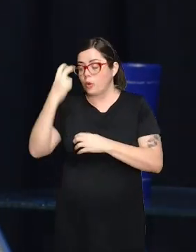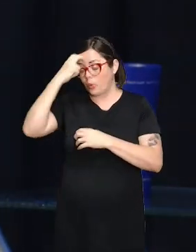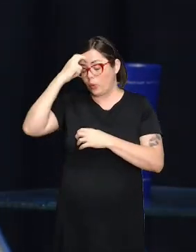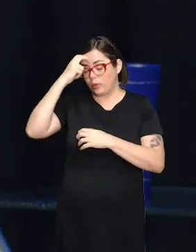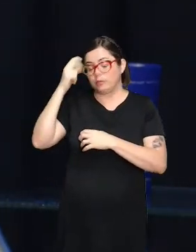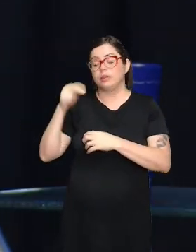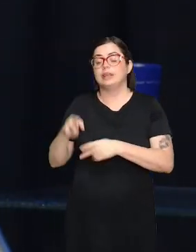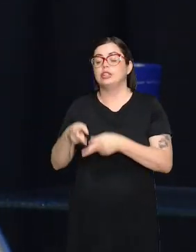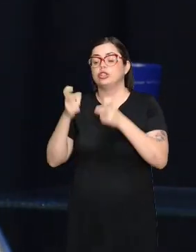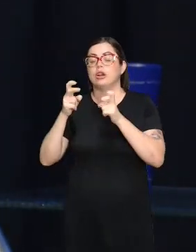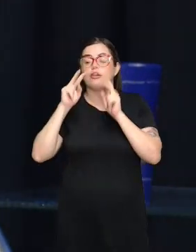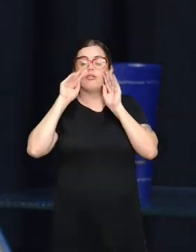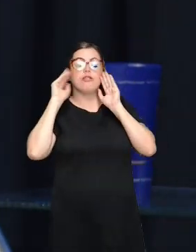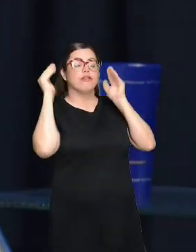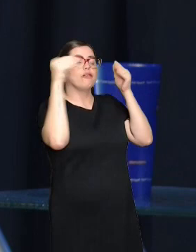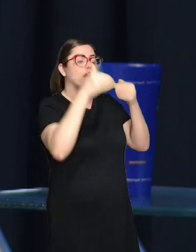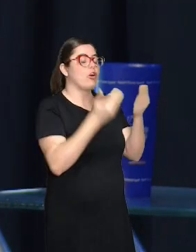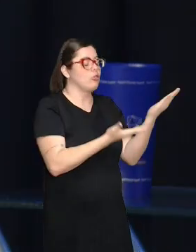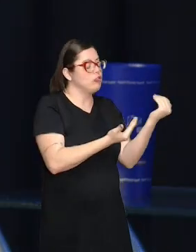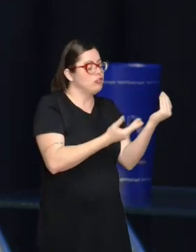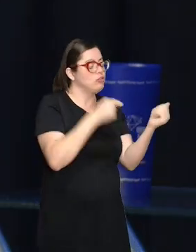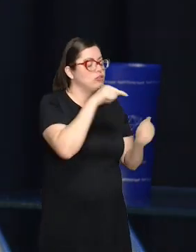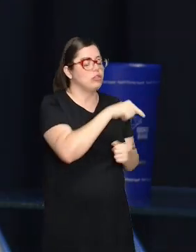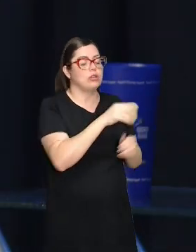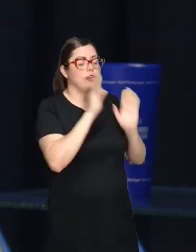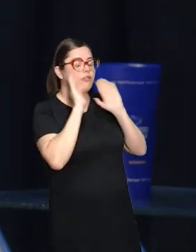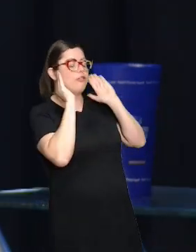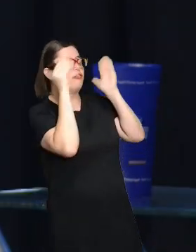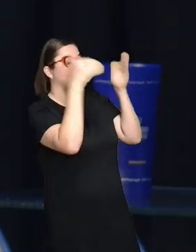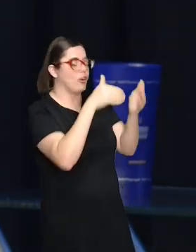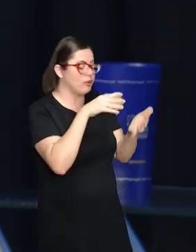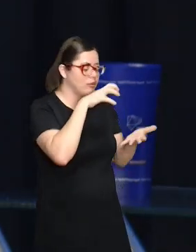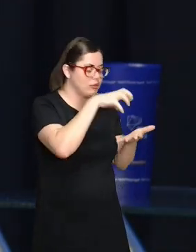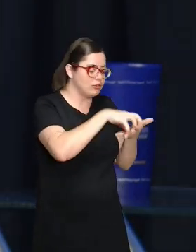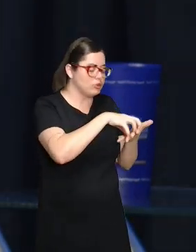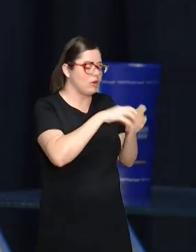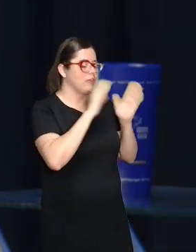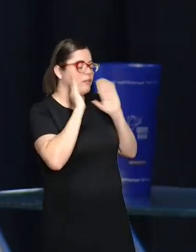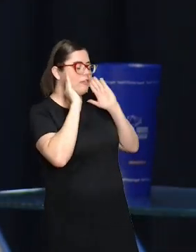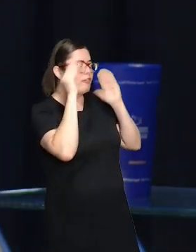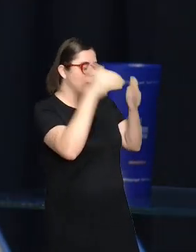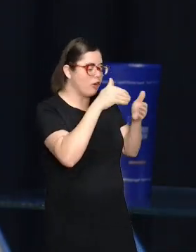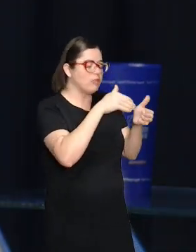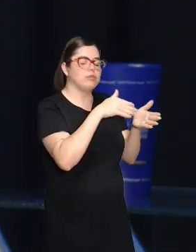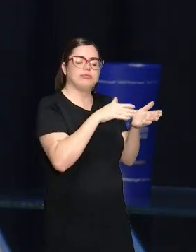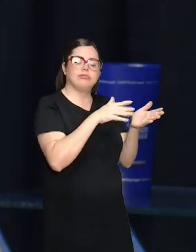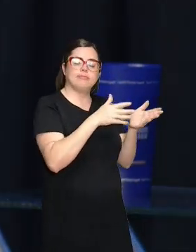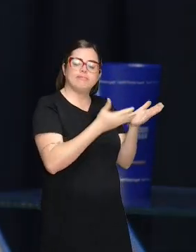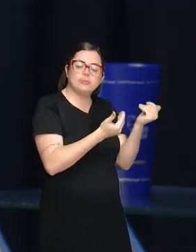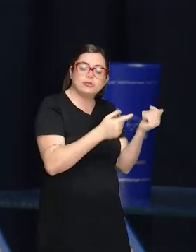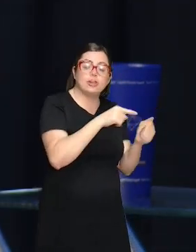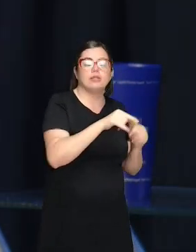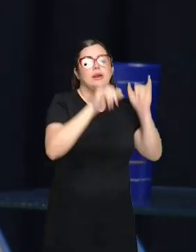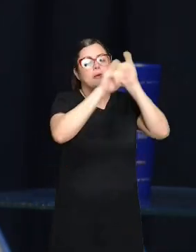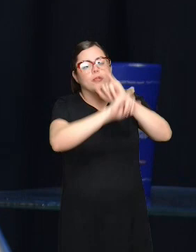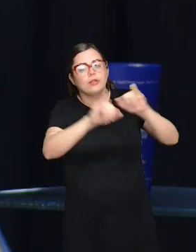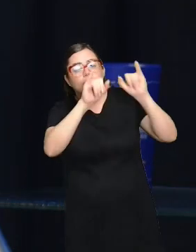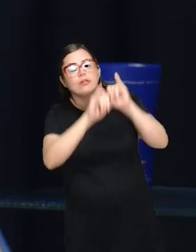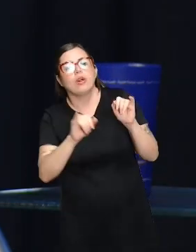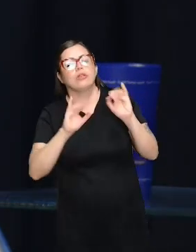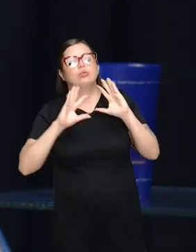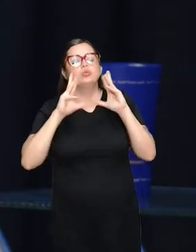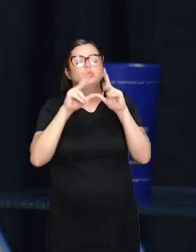jovem, né? Eu falo que é uma cultura jovem-cêntrica, que é foco no jovem. A gente vê campanhas de publicidade, tudo isso.